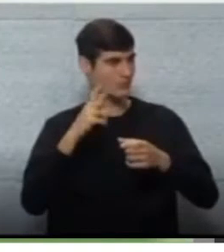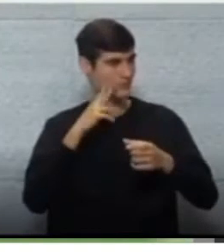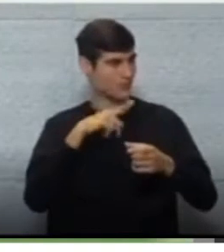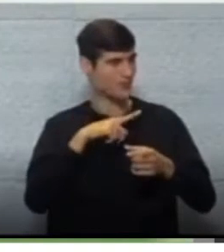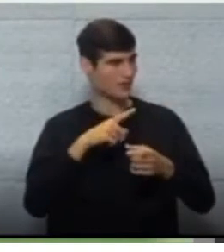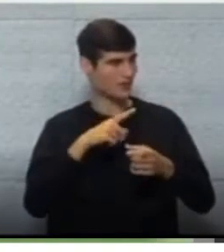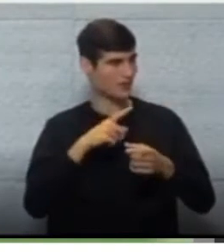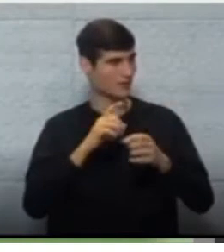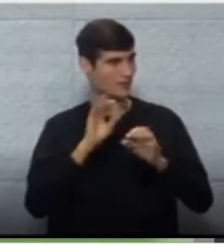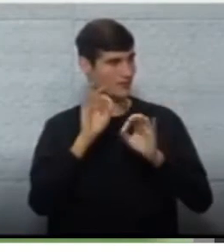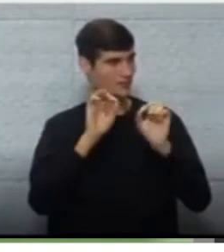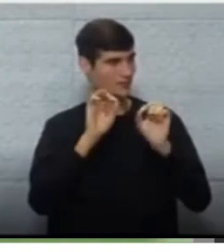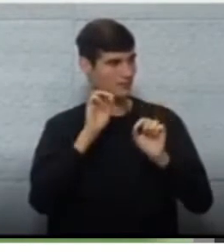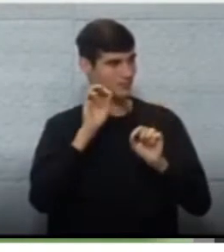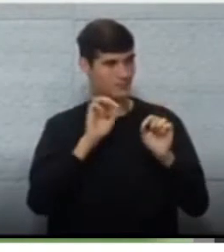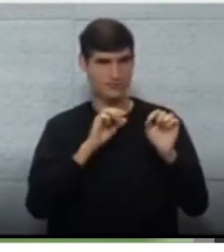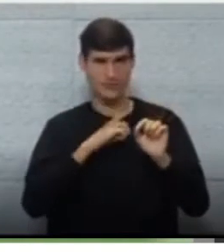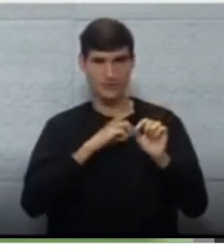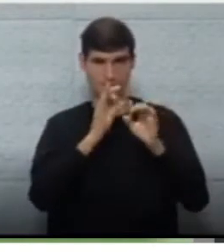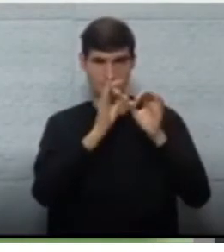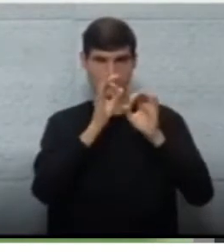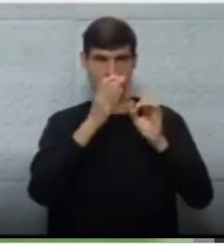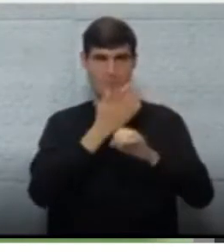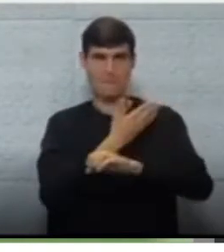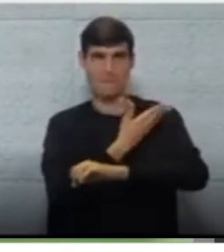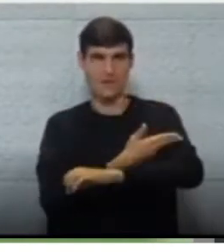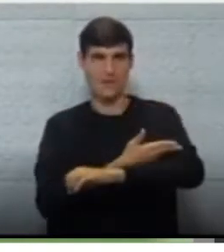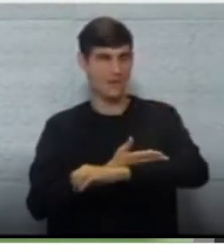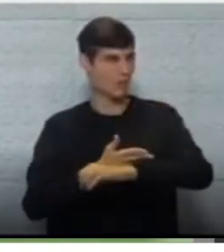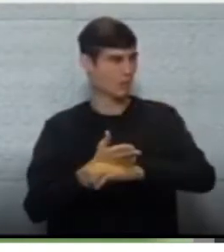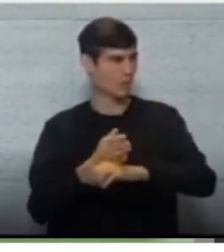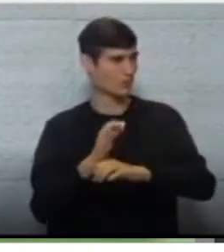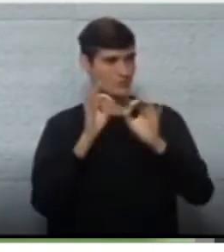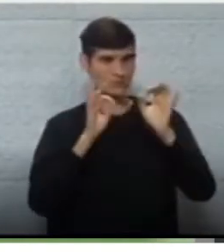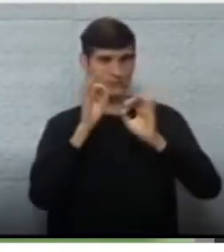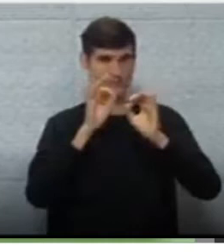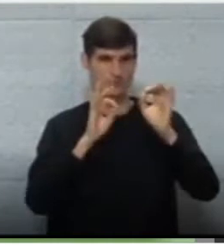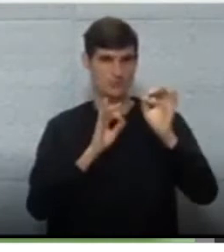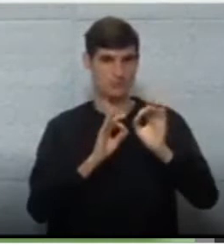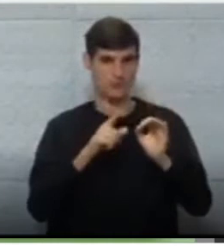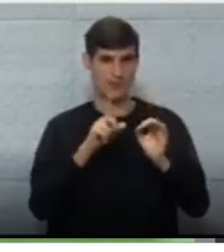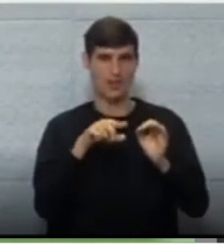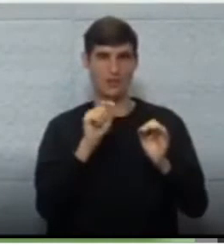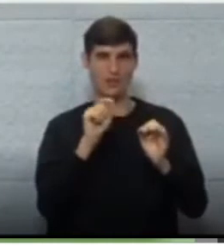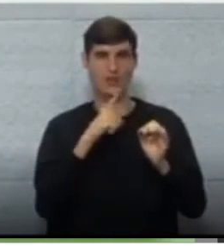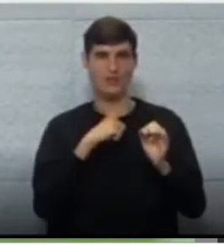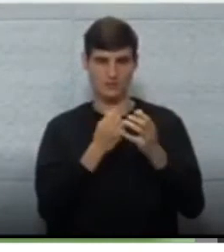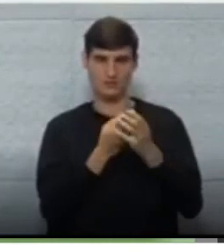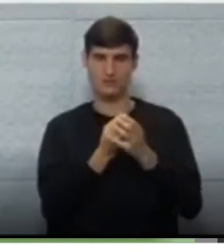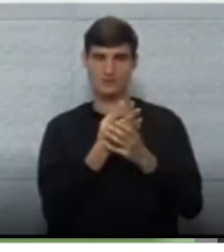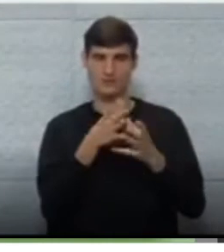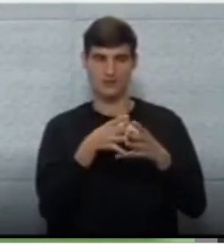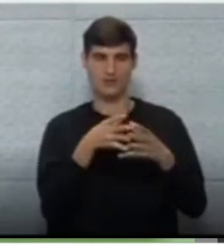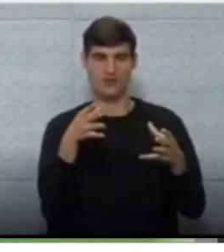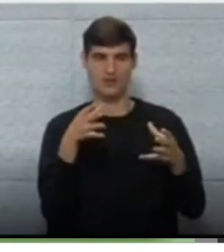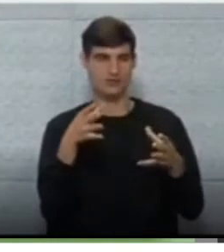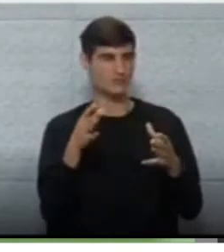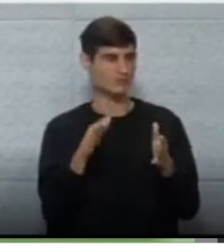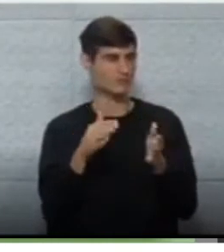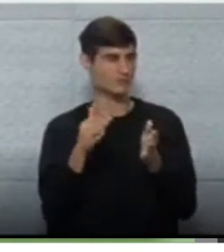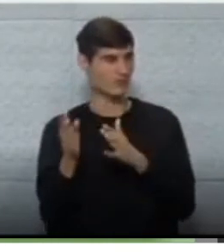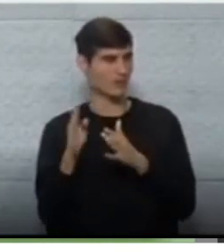de cultura. Então, essas colônias aqui demonstram a positividade. Então, cresceu o Staphylococcus no TSA.